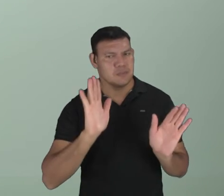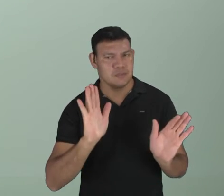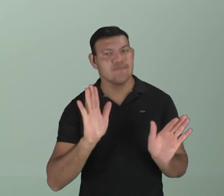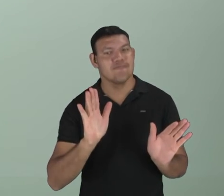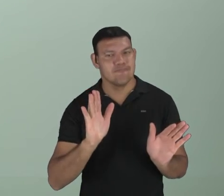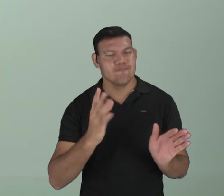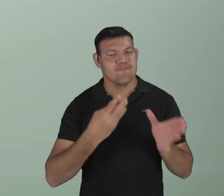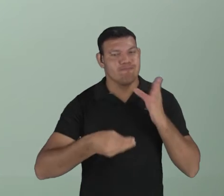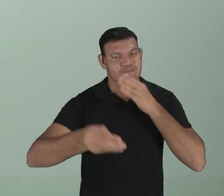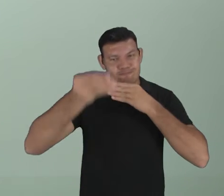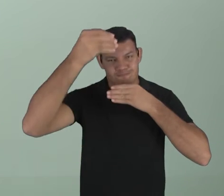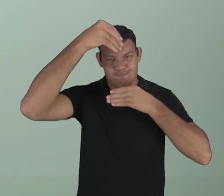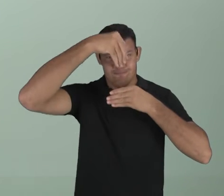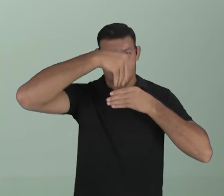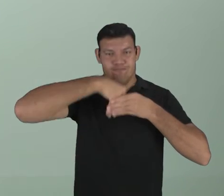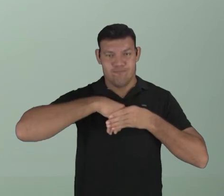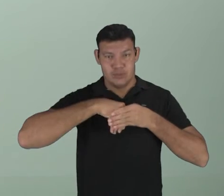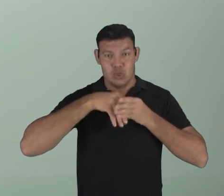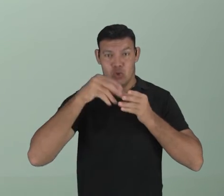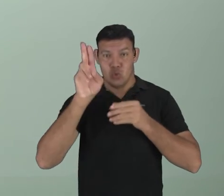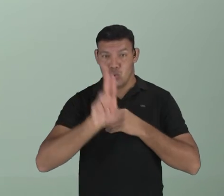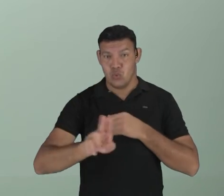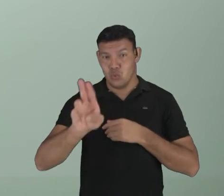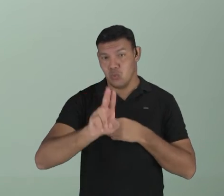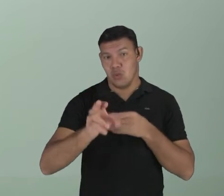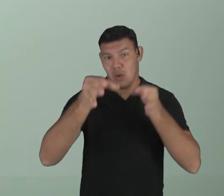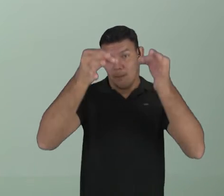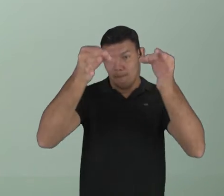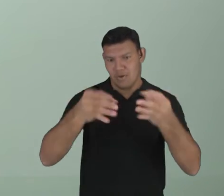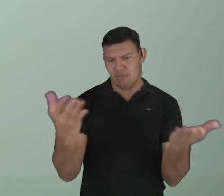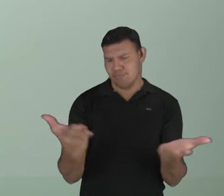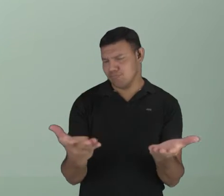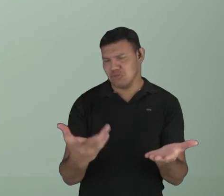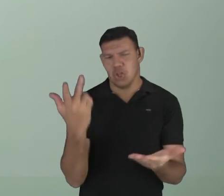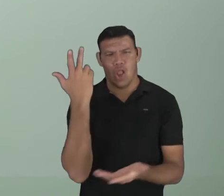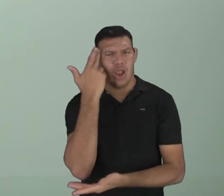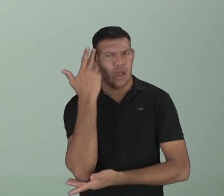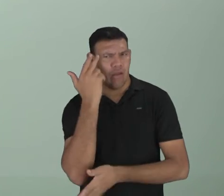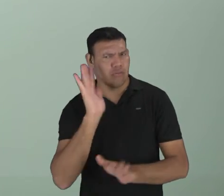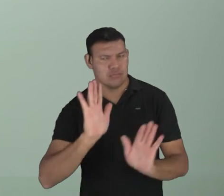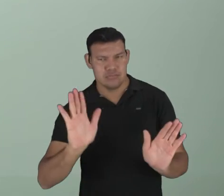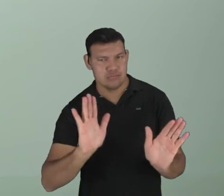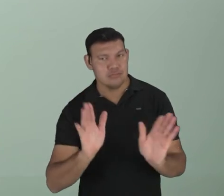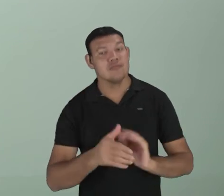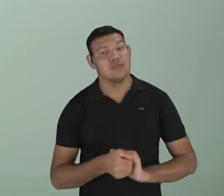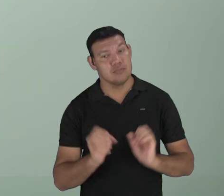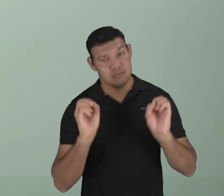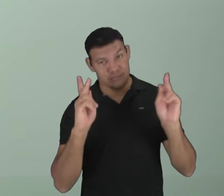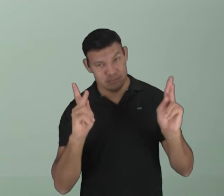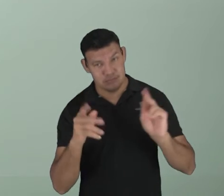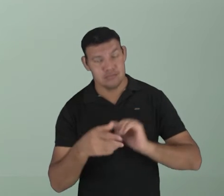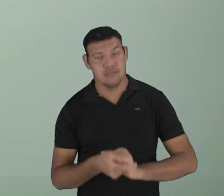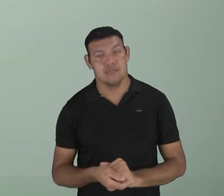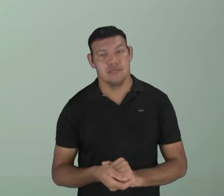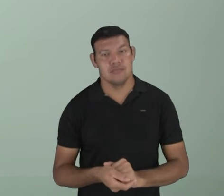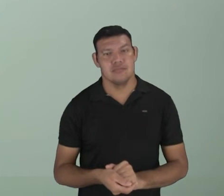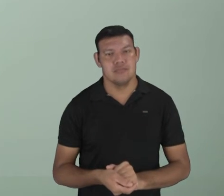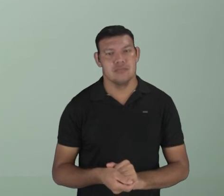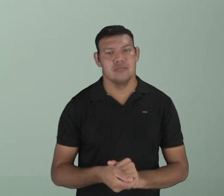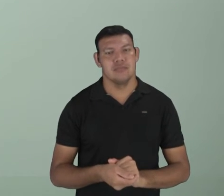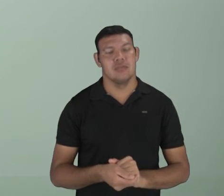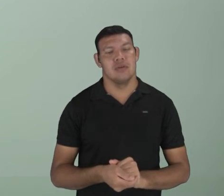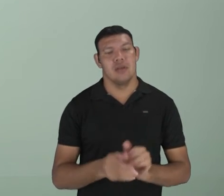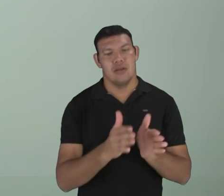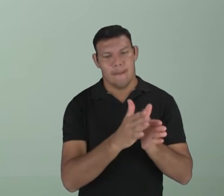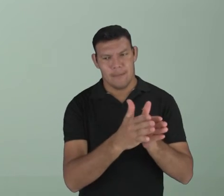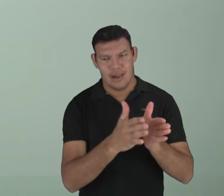e vai internalizar quando usar o present perfect naturalmente, ok? É como o